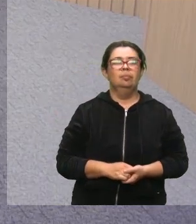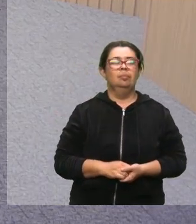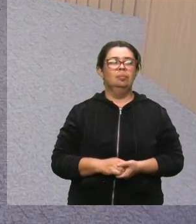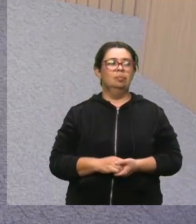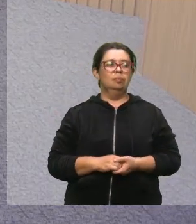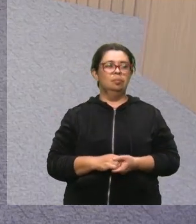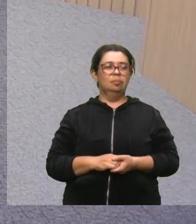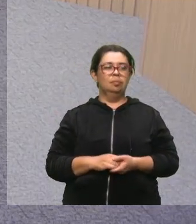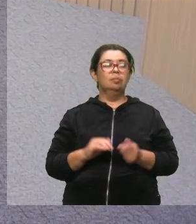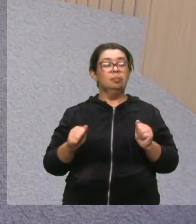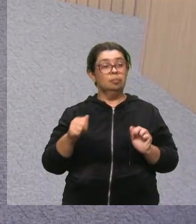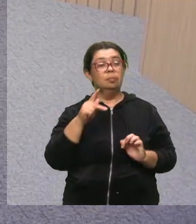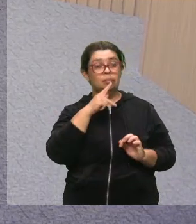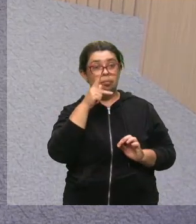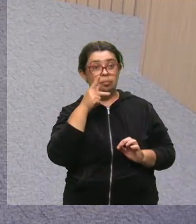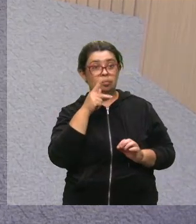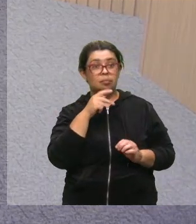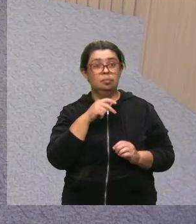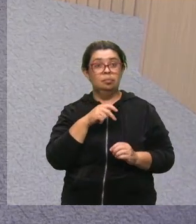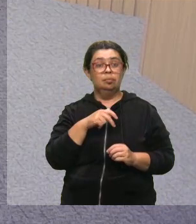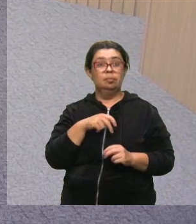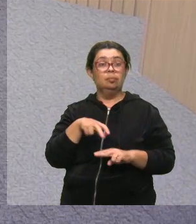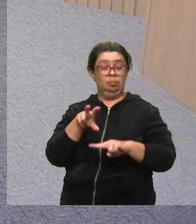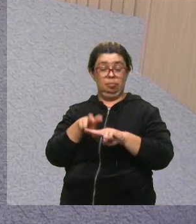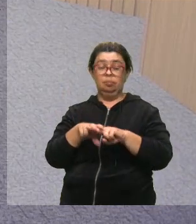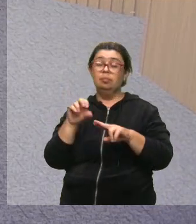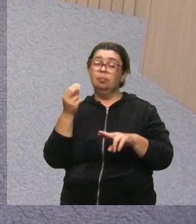mesa ou, se preferir, utilizar a tribuna.